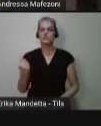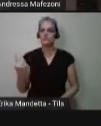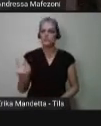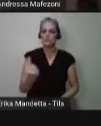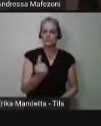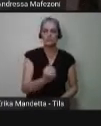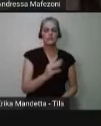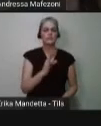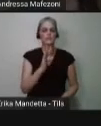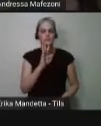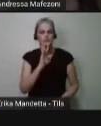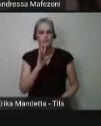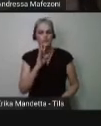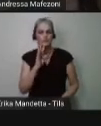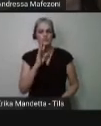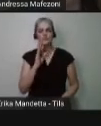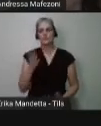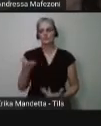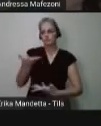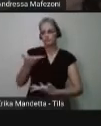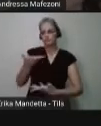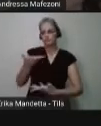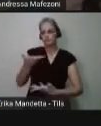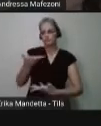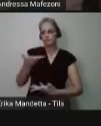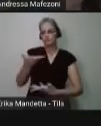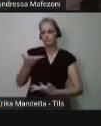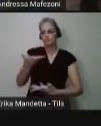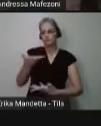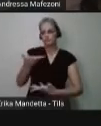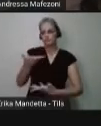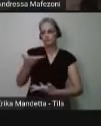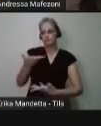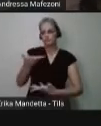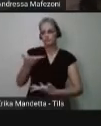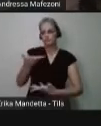espaços formativos, a merendeira,